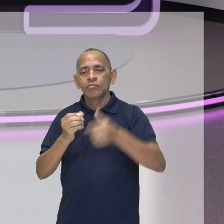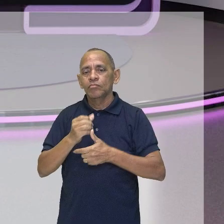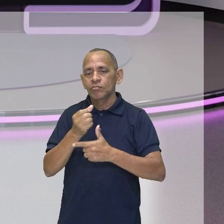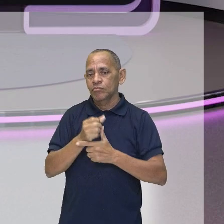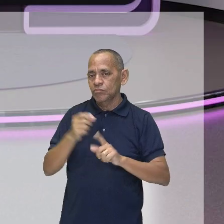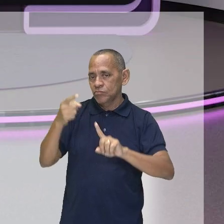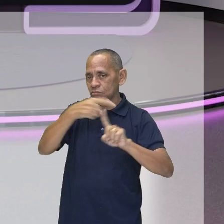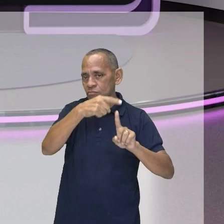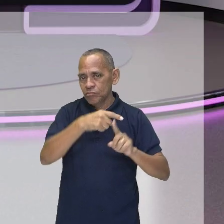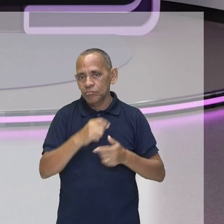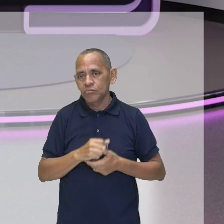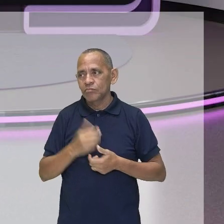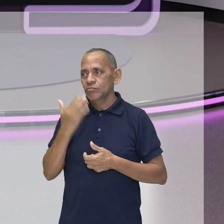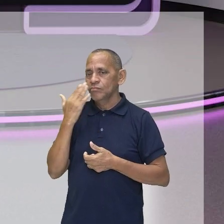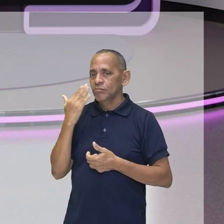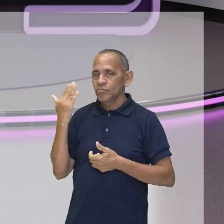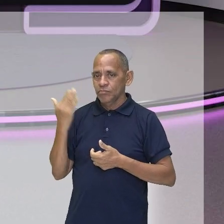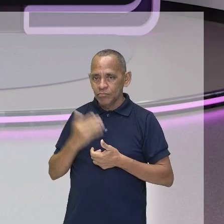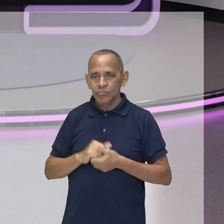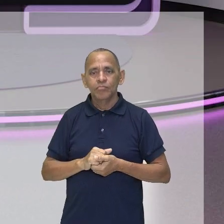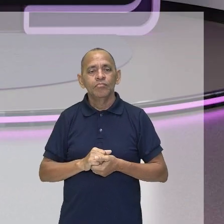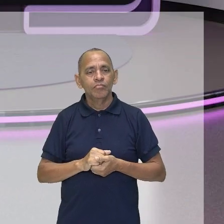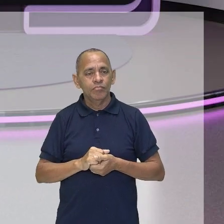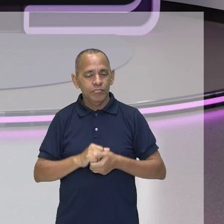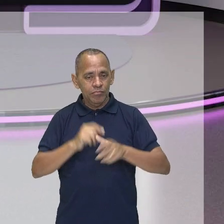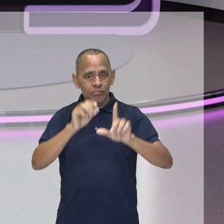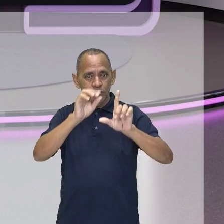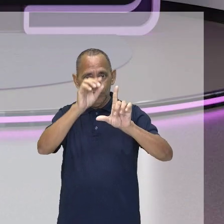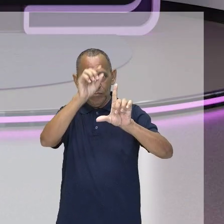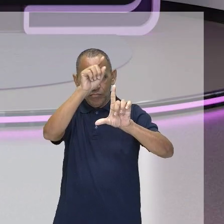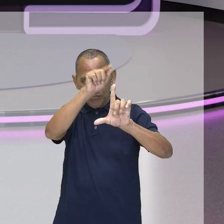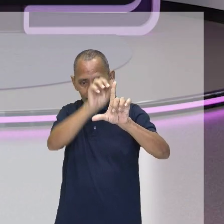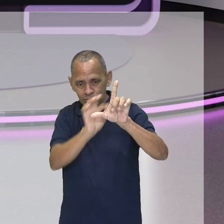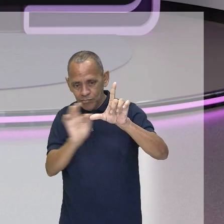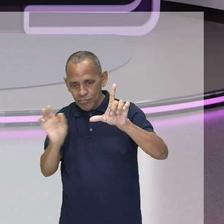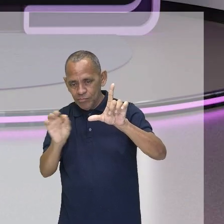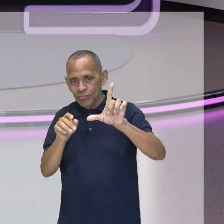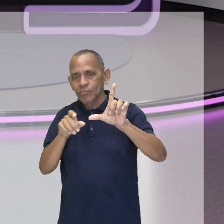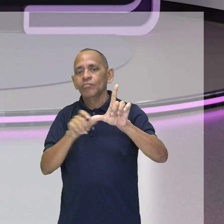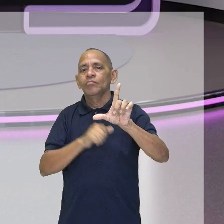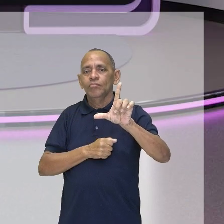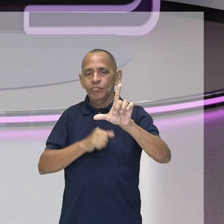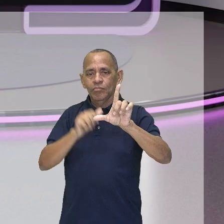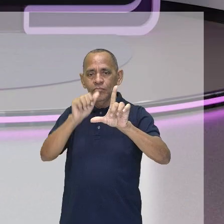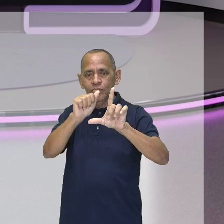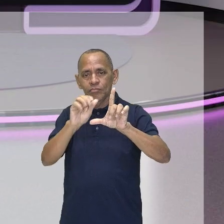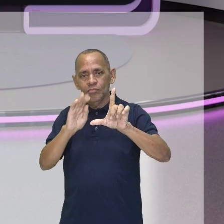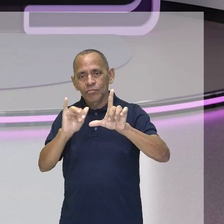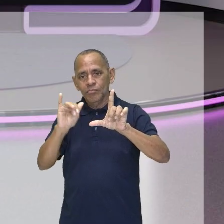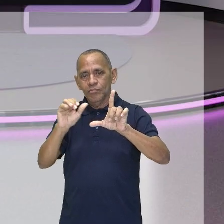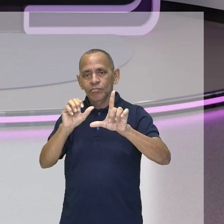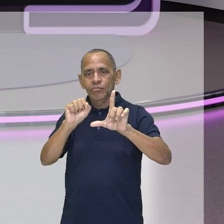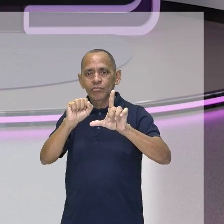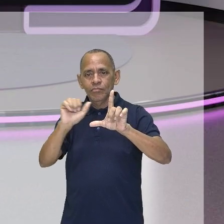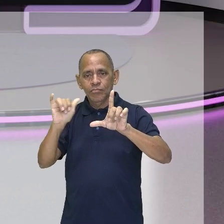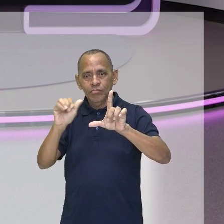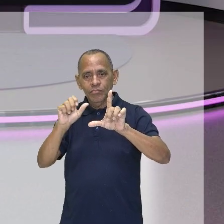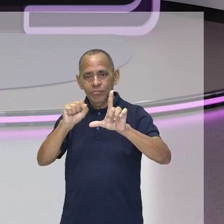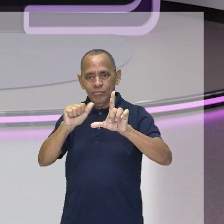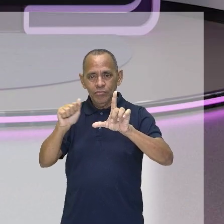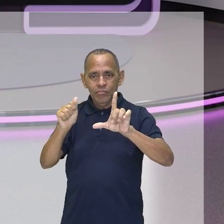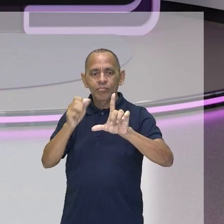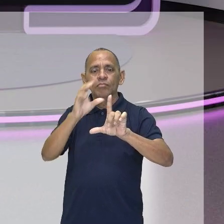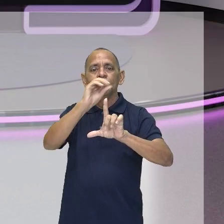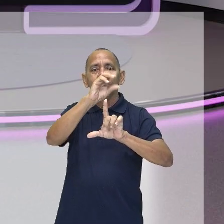plano cartesiano. Então, nós temos ali o eixo das abscissas, que são os valores de x, e o das ordenadas, que